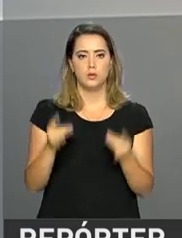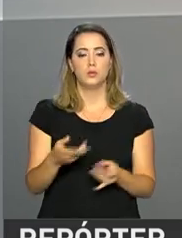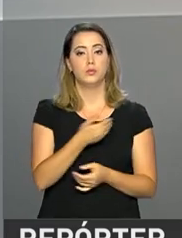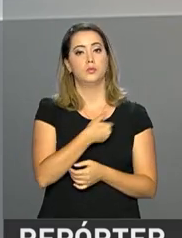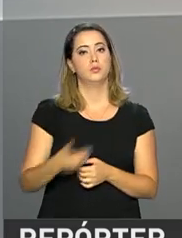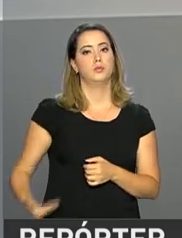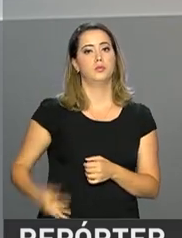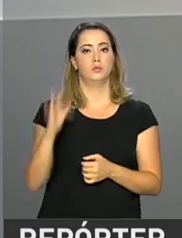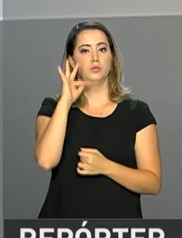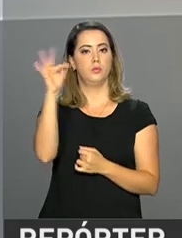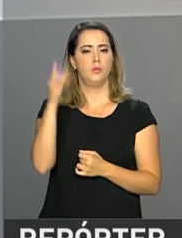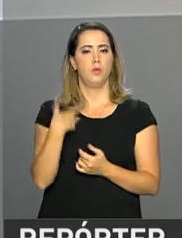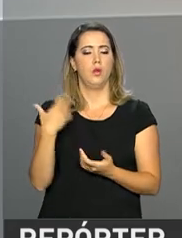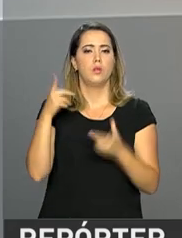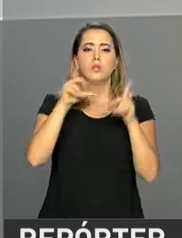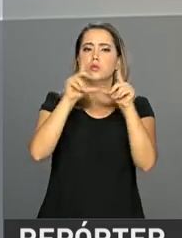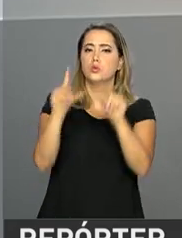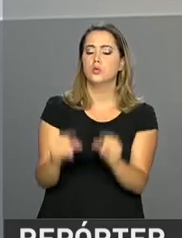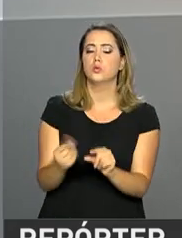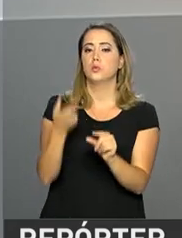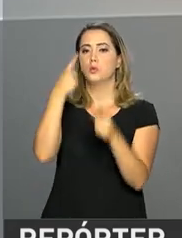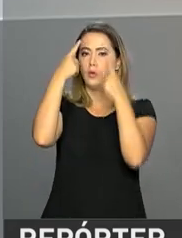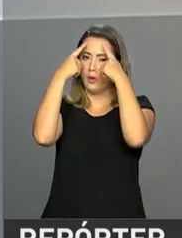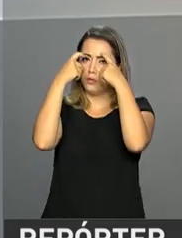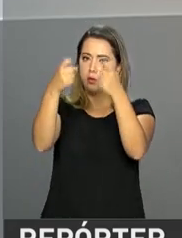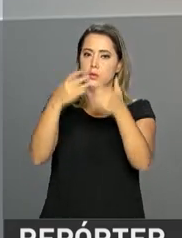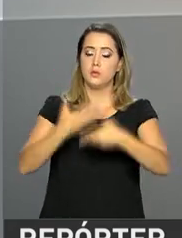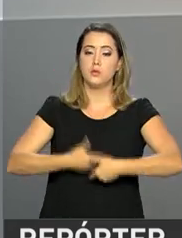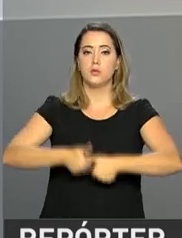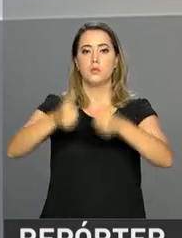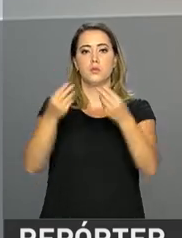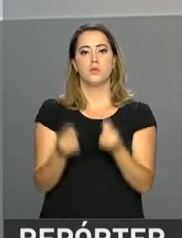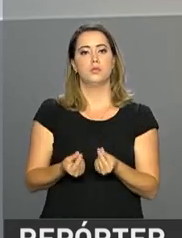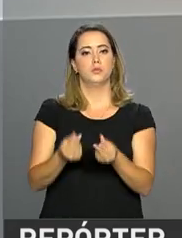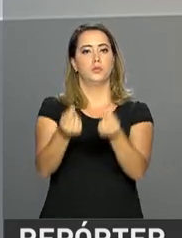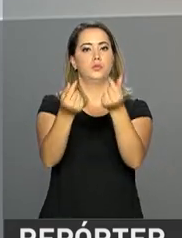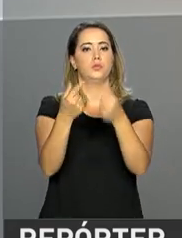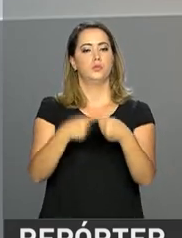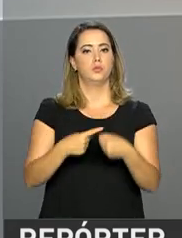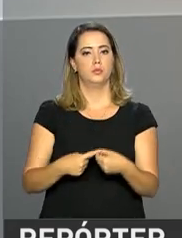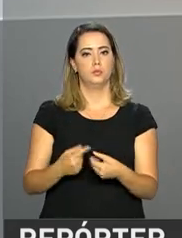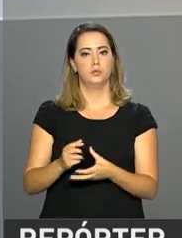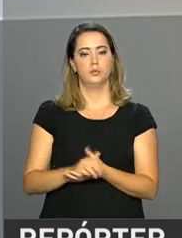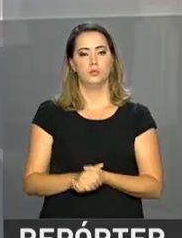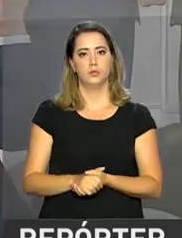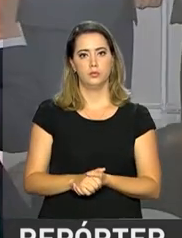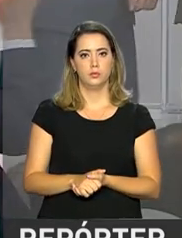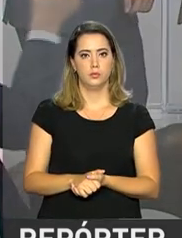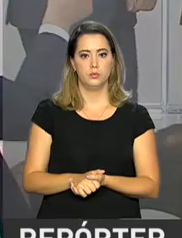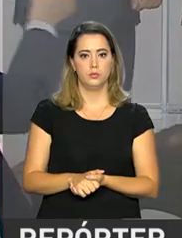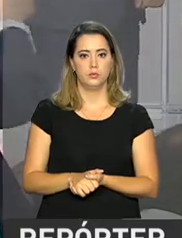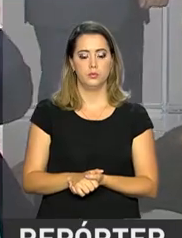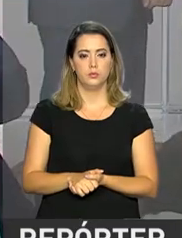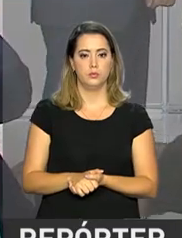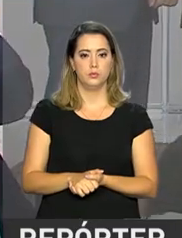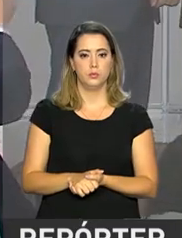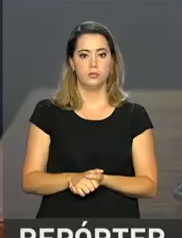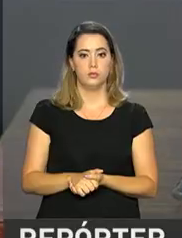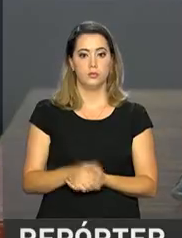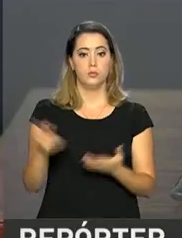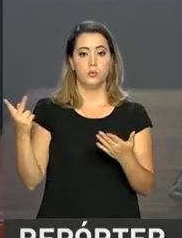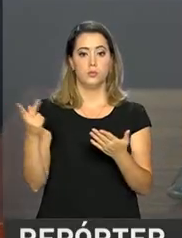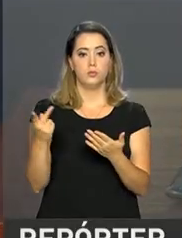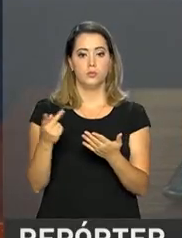que o governo federal atua para reduzir a violência e melhorar as finanças do município. O acordo